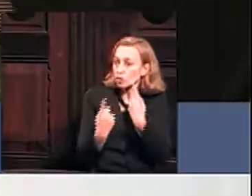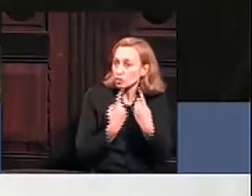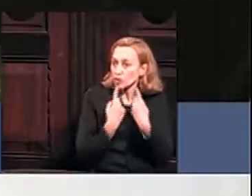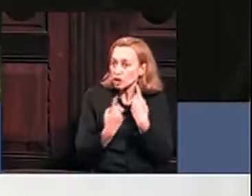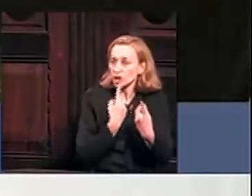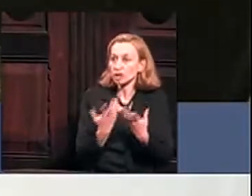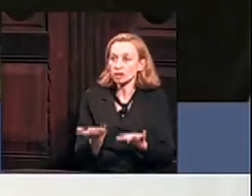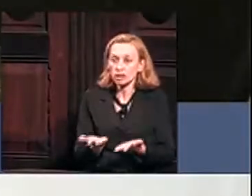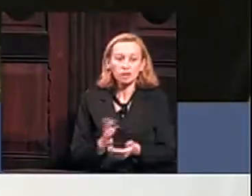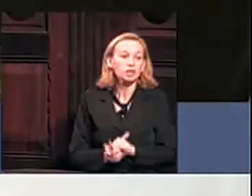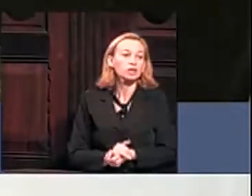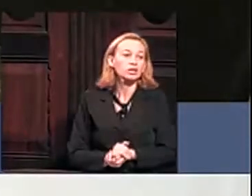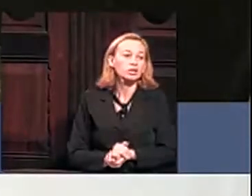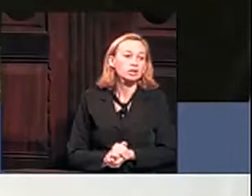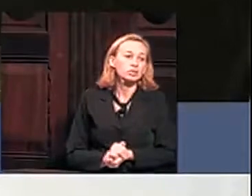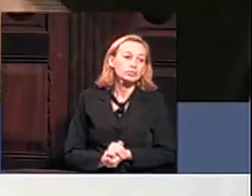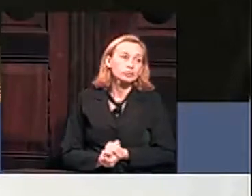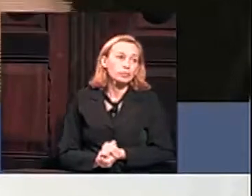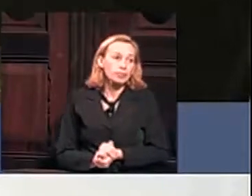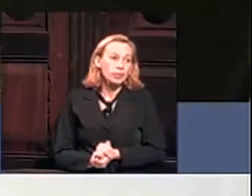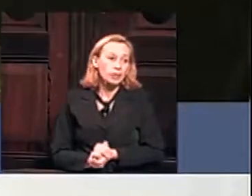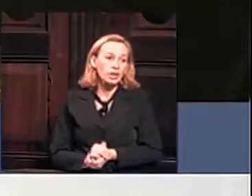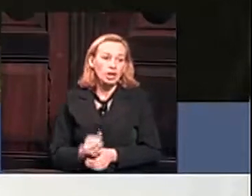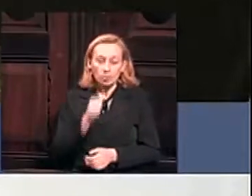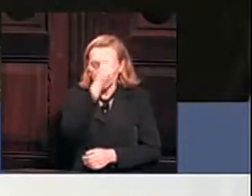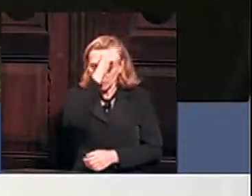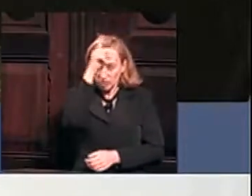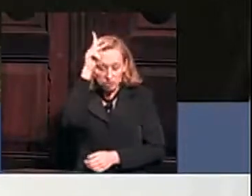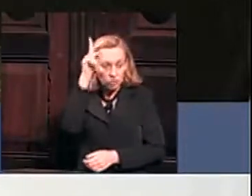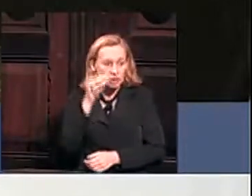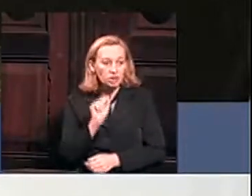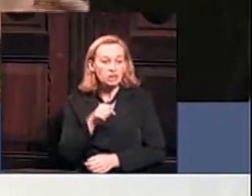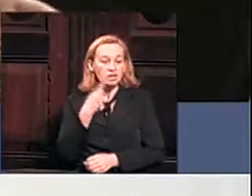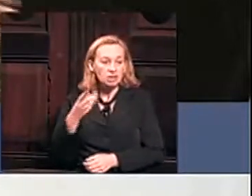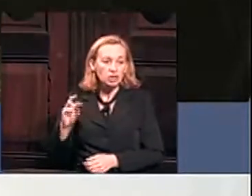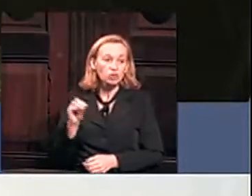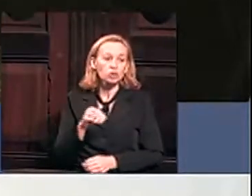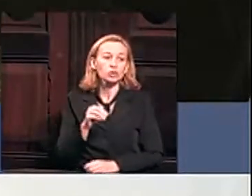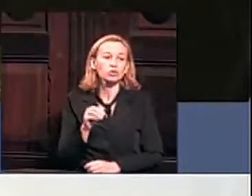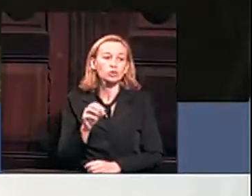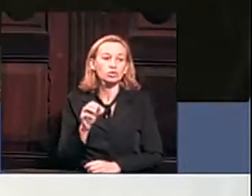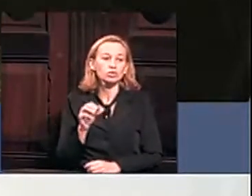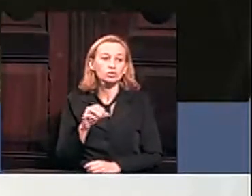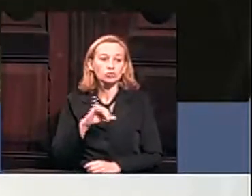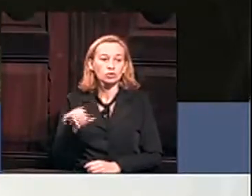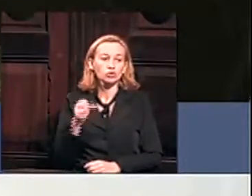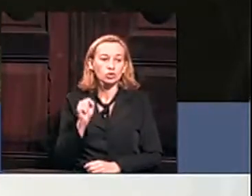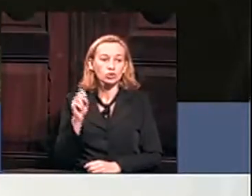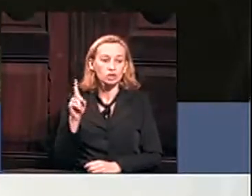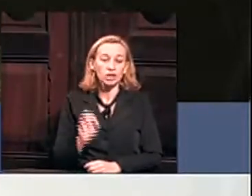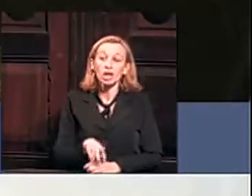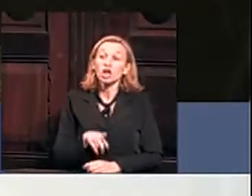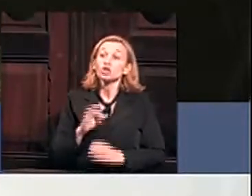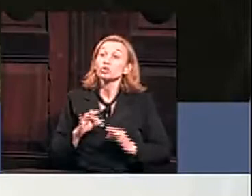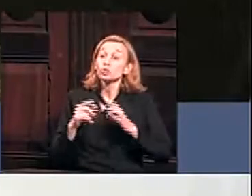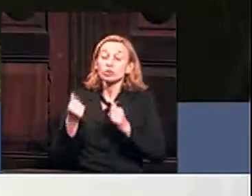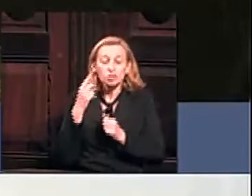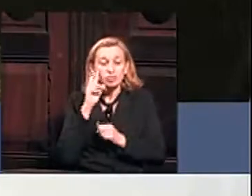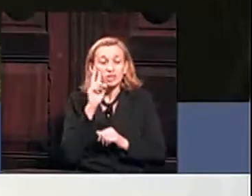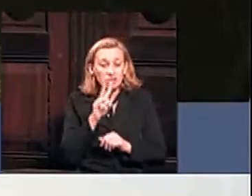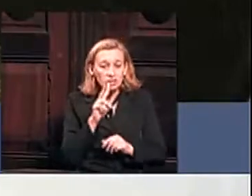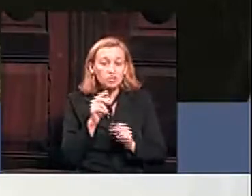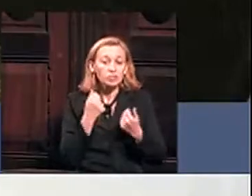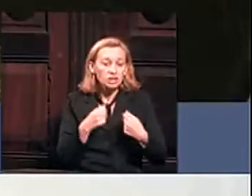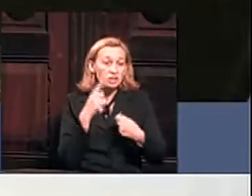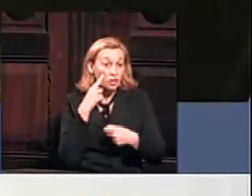dá R$17 mil mensais para a Prefeitura de São José do Vale do Rio Preto, que passaria para Sapucaia. Então, tudo isso tem que ser levado em consideração. A gente está mexendo com a vida